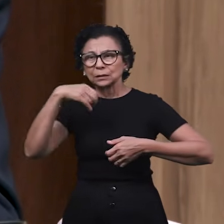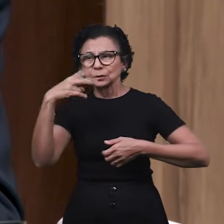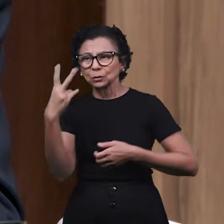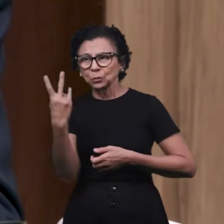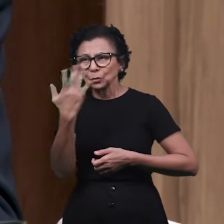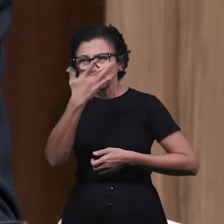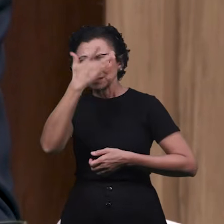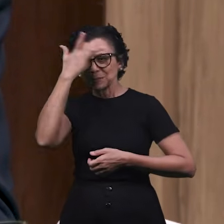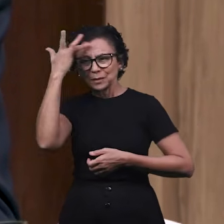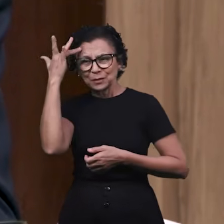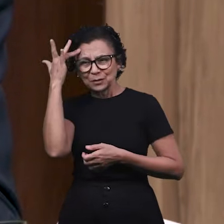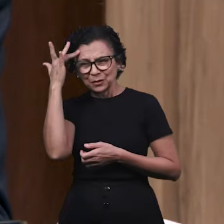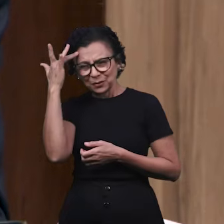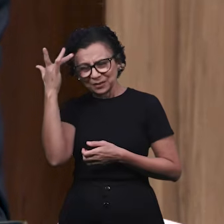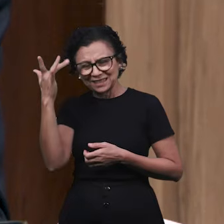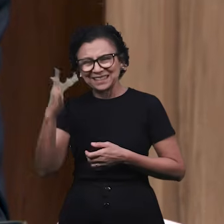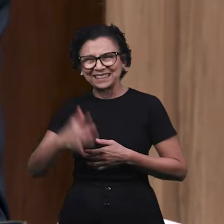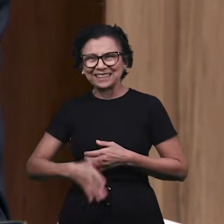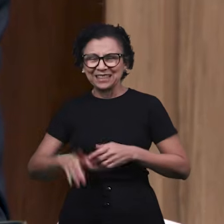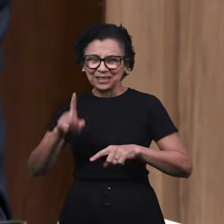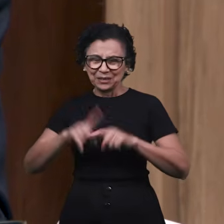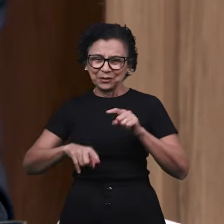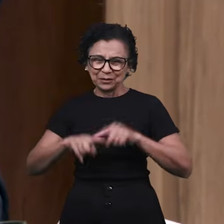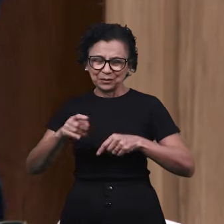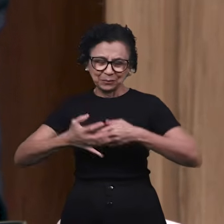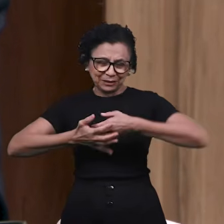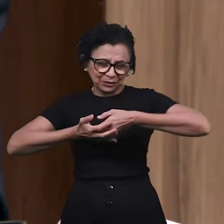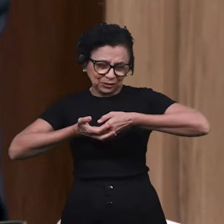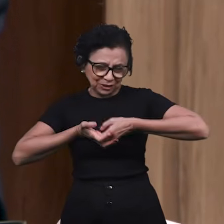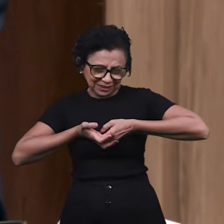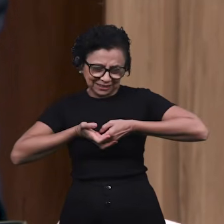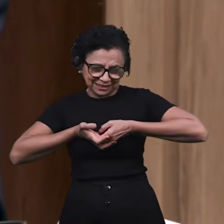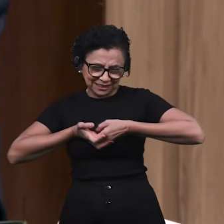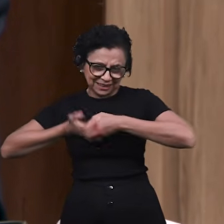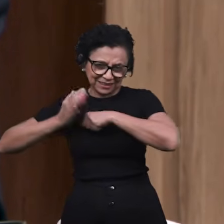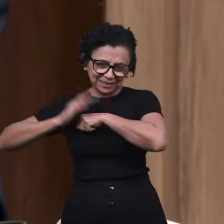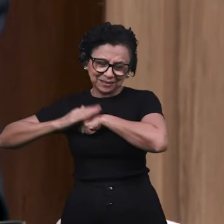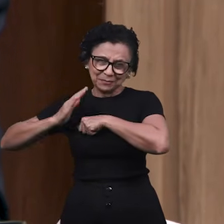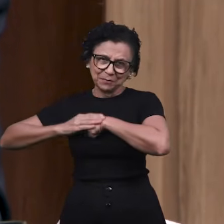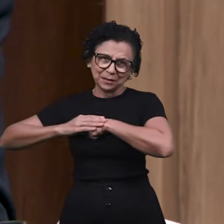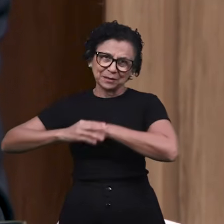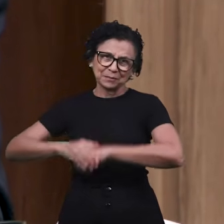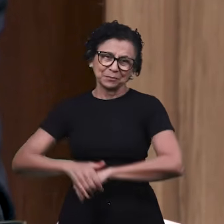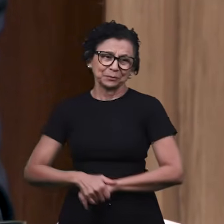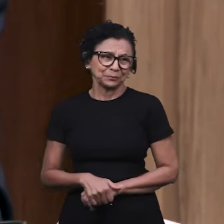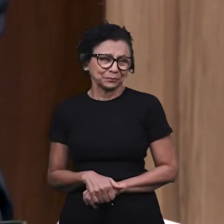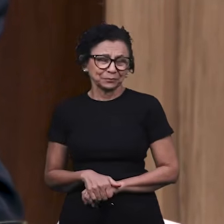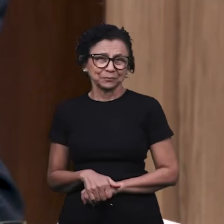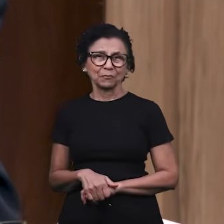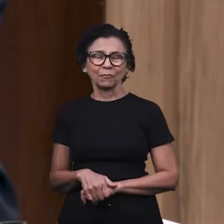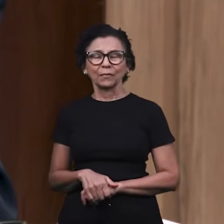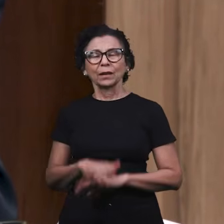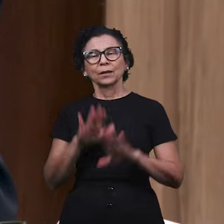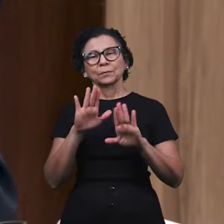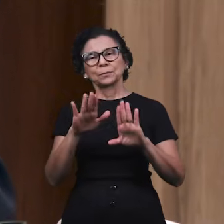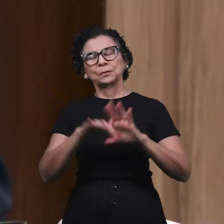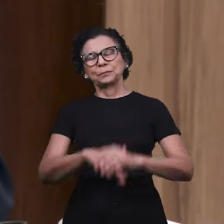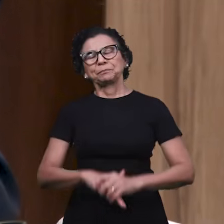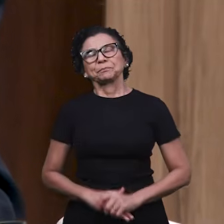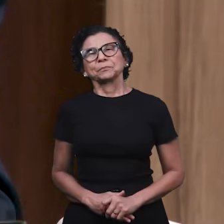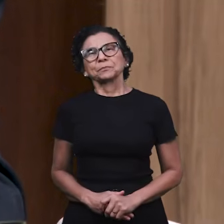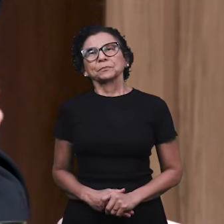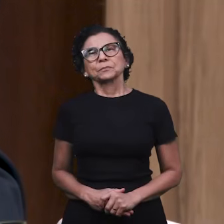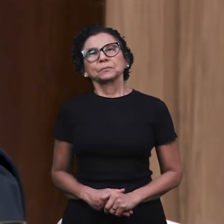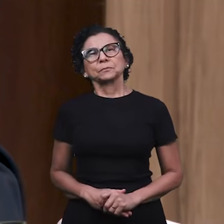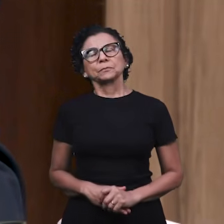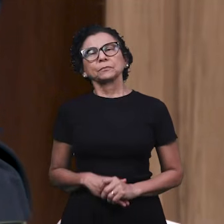pessoas inseparáveis. Ele, o instrumentista, e o instrumento. Aí, onde é que eu quero chegar? É que é